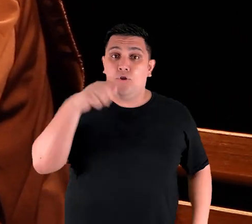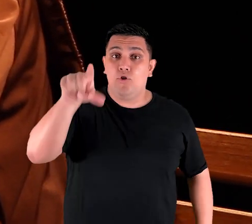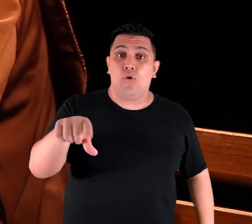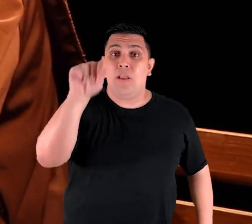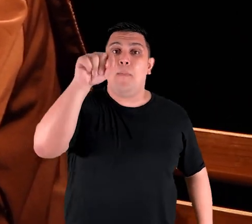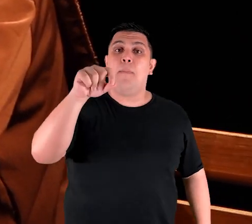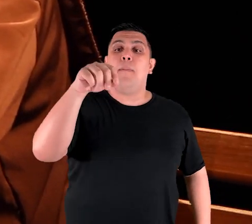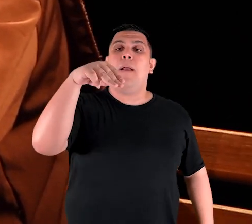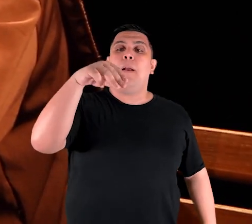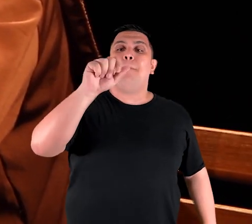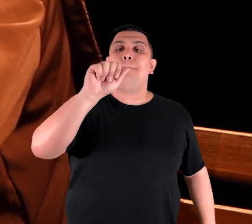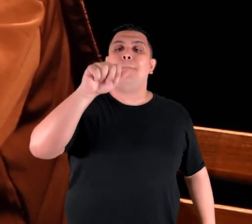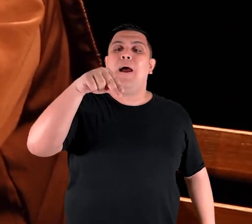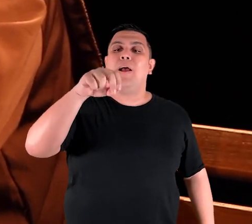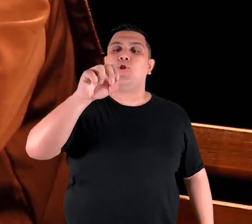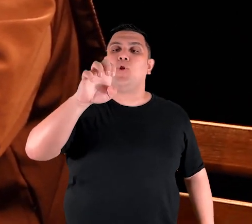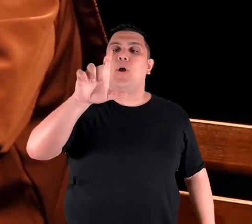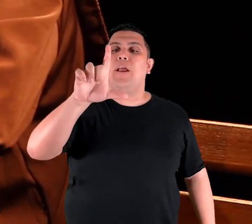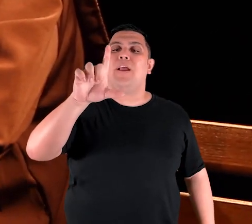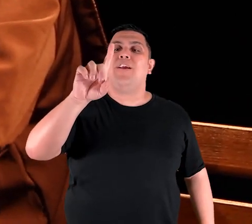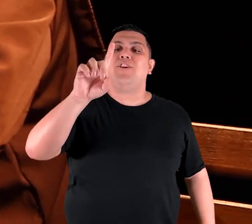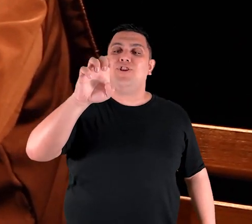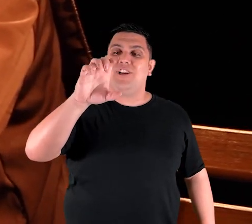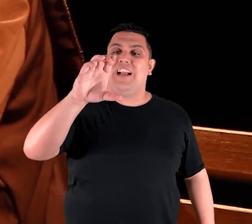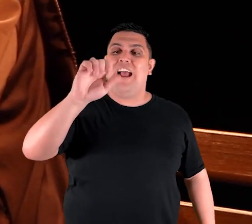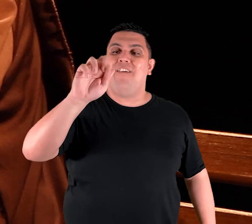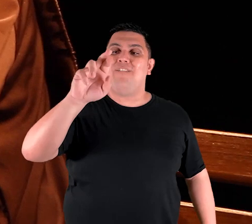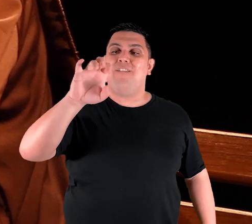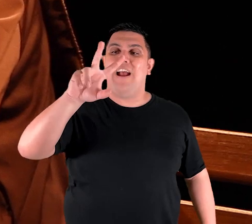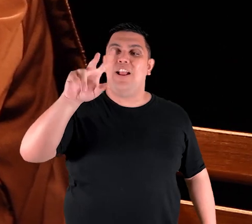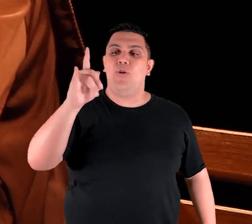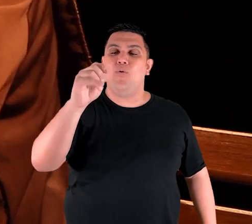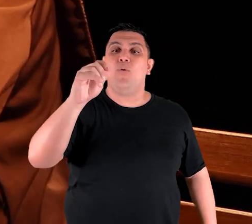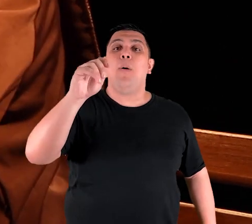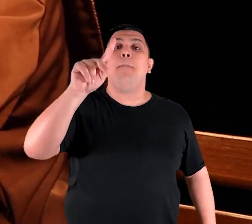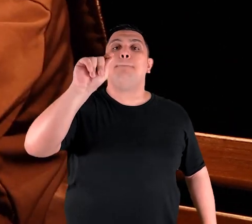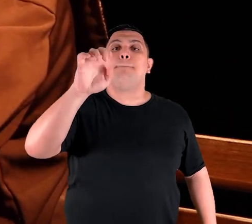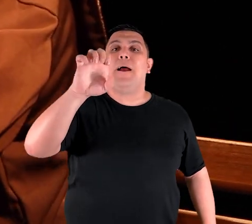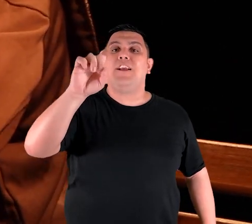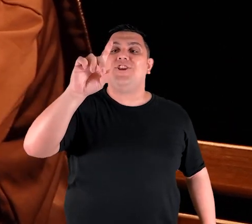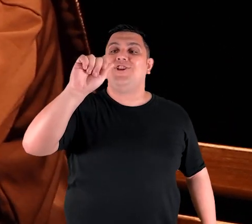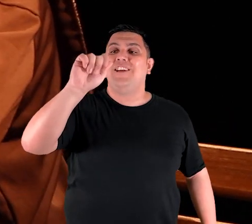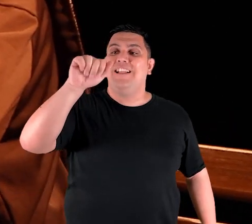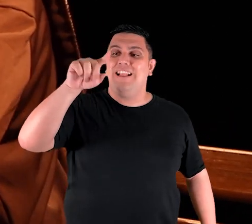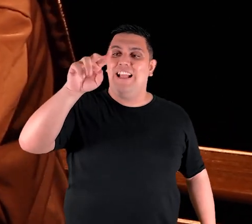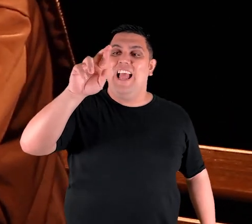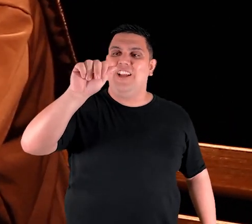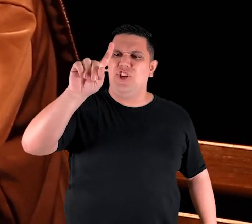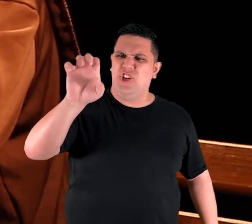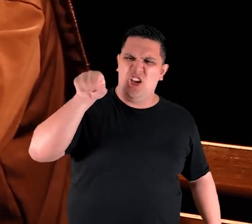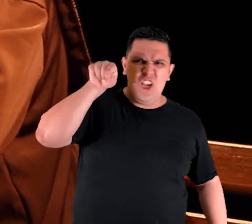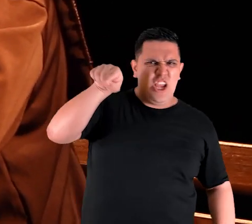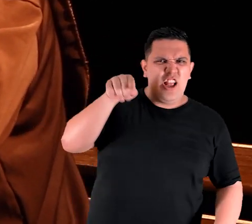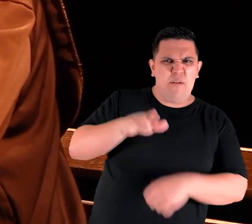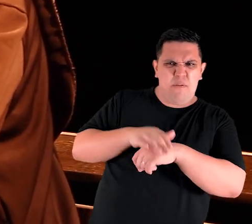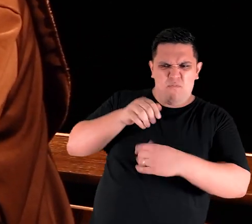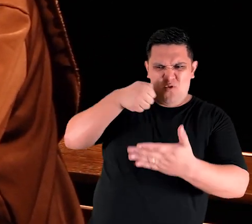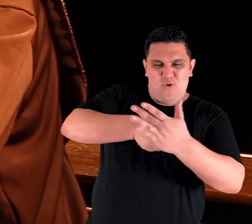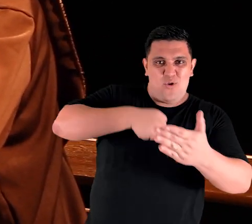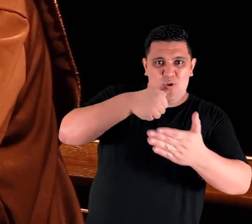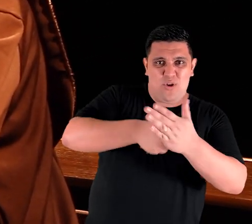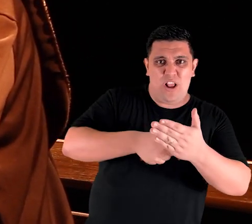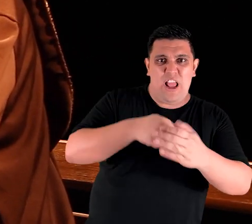nomeamos Manuel de Carvalho Paz de Andrade. Paz de Andrade lutou comigo na Revolução